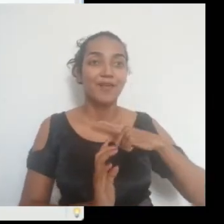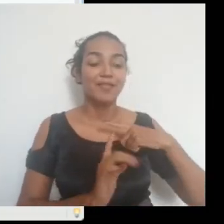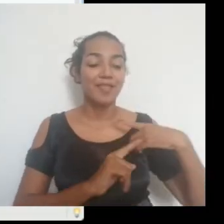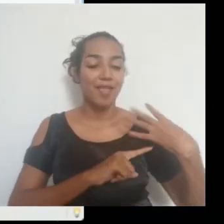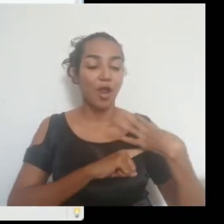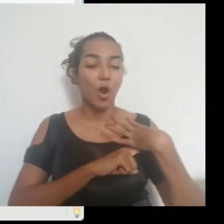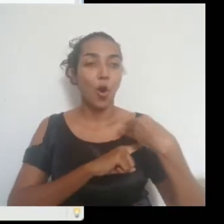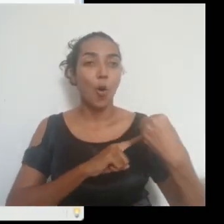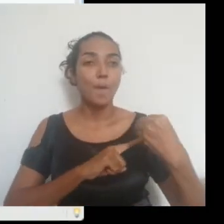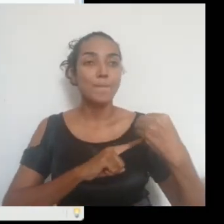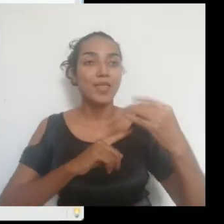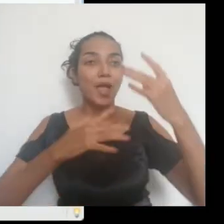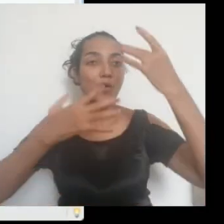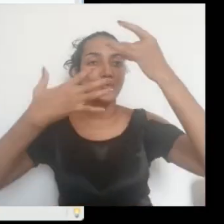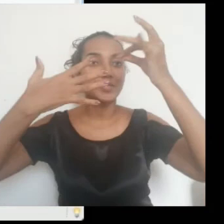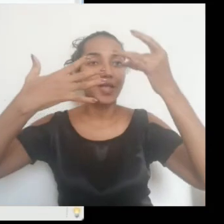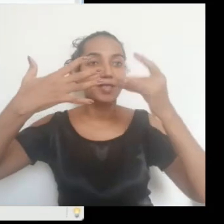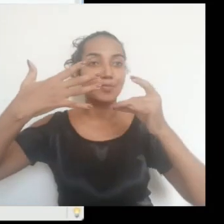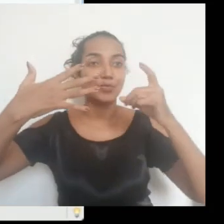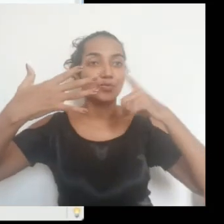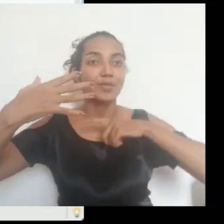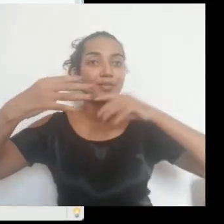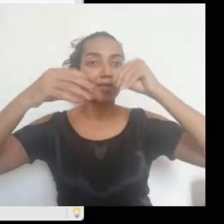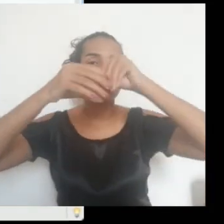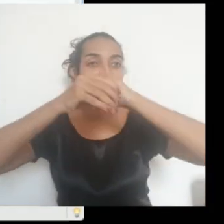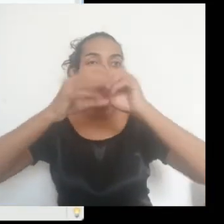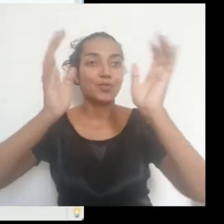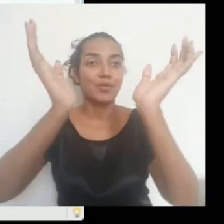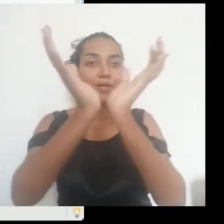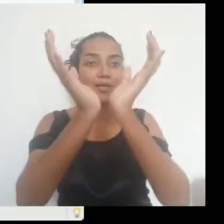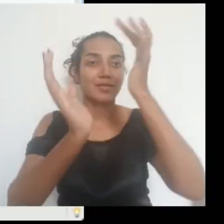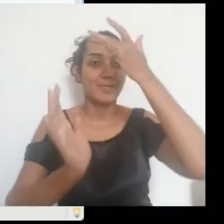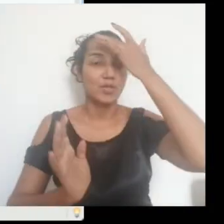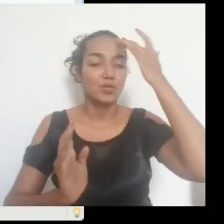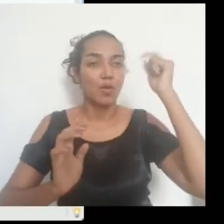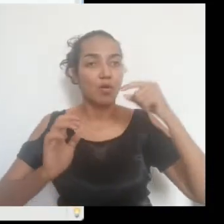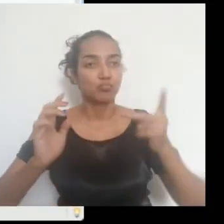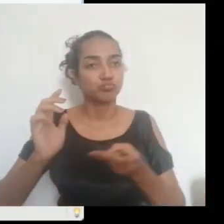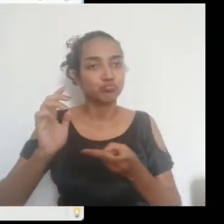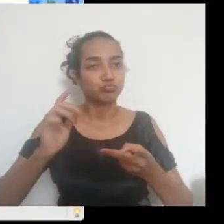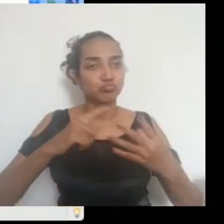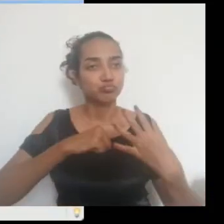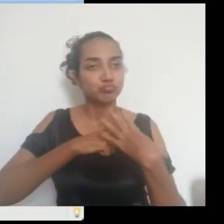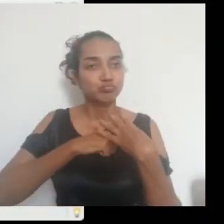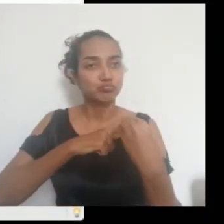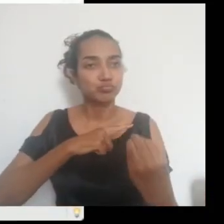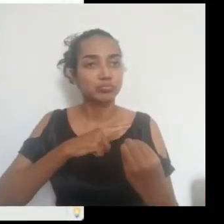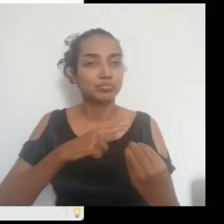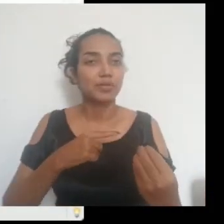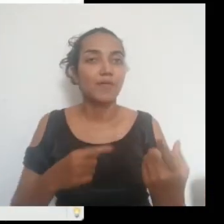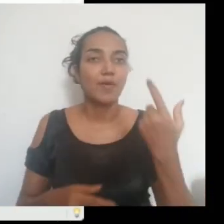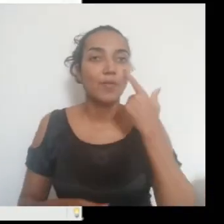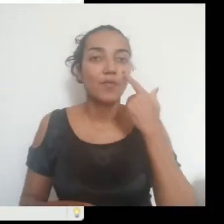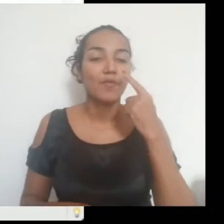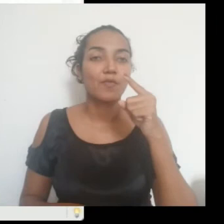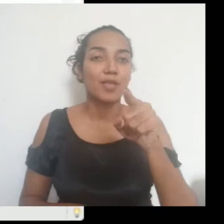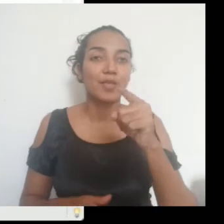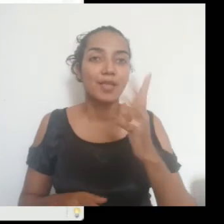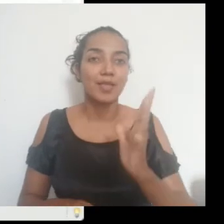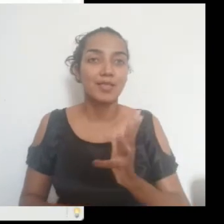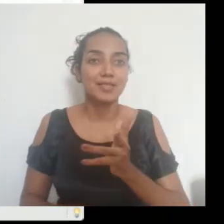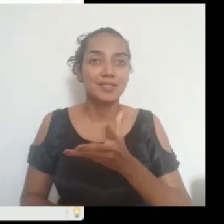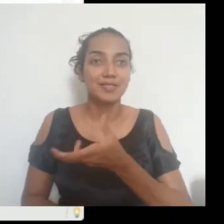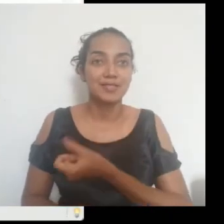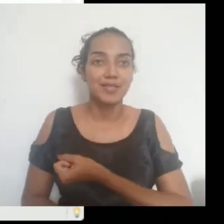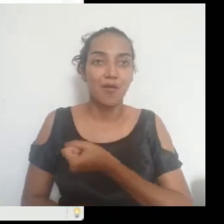atributos e métodos que foram declarados na classe pessoa. Vamos ver que a gente pode perceber, deixa eu salvar tanto